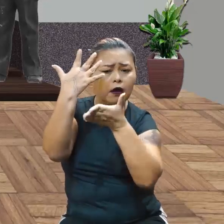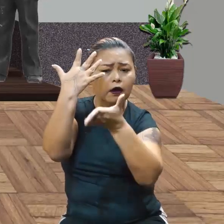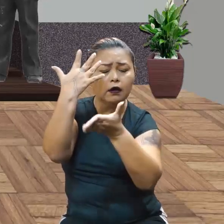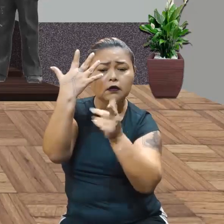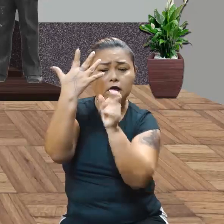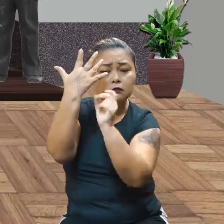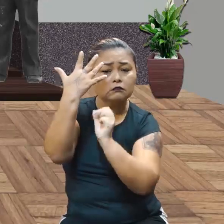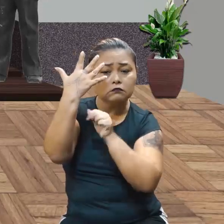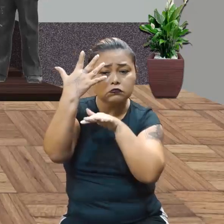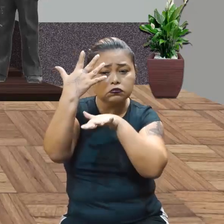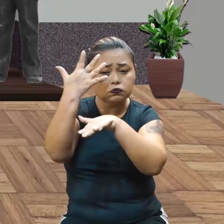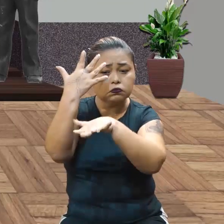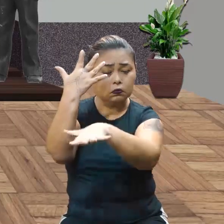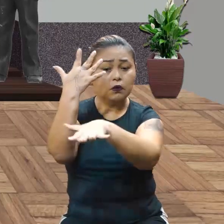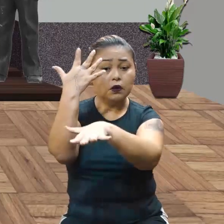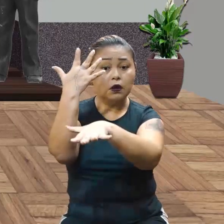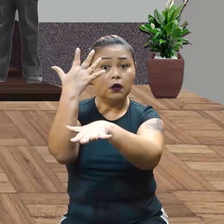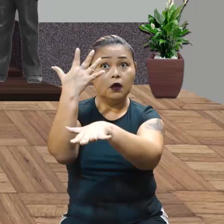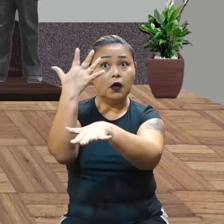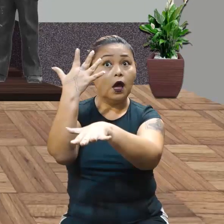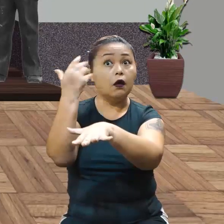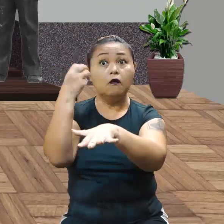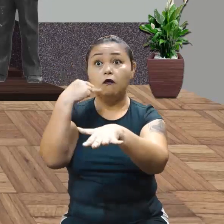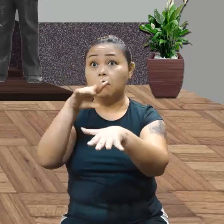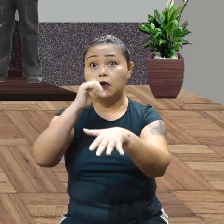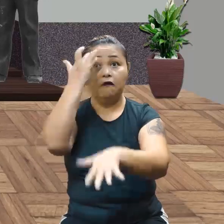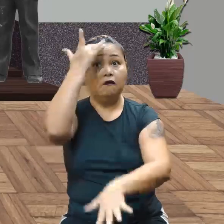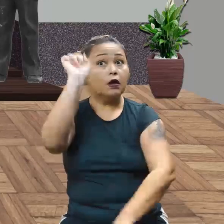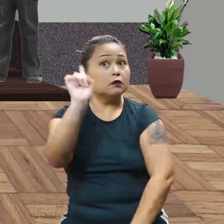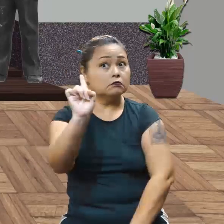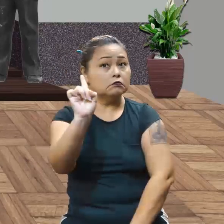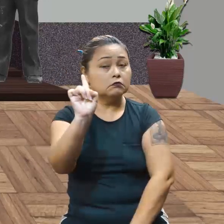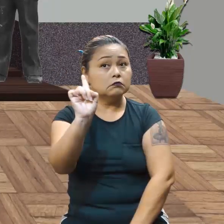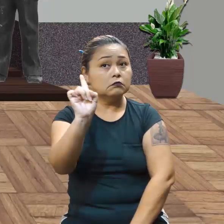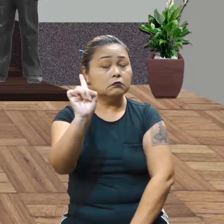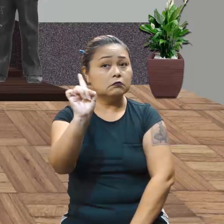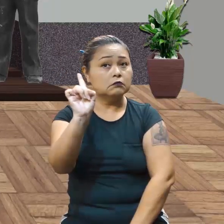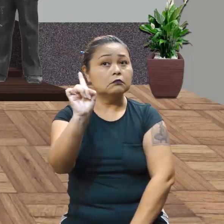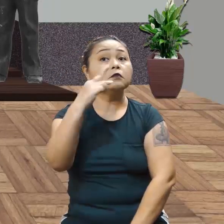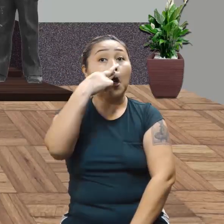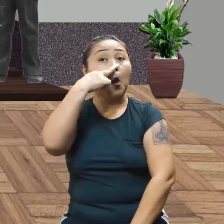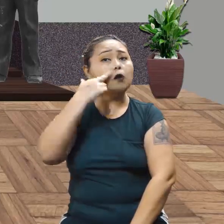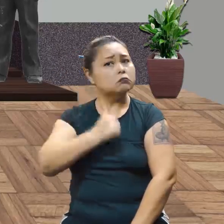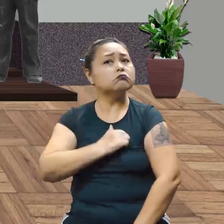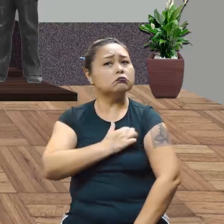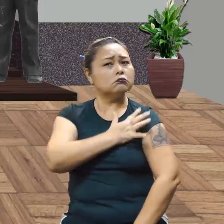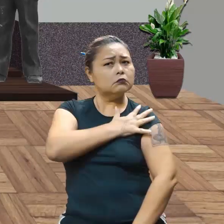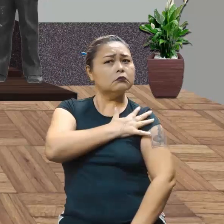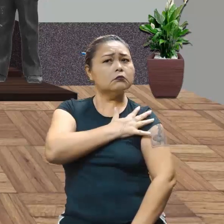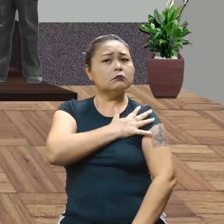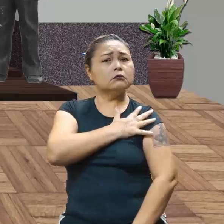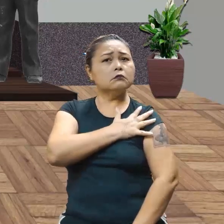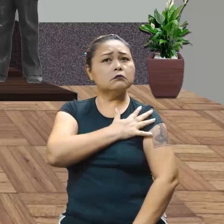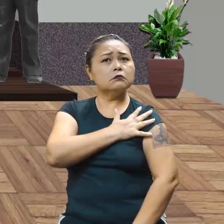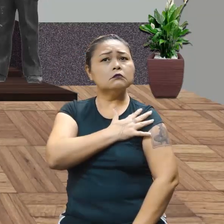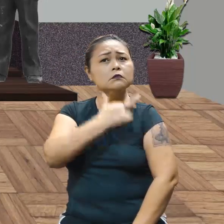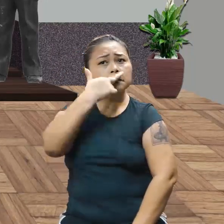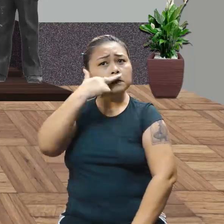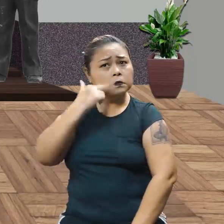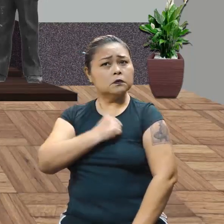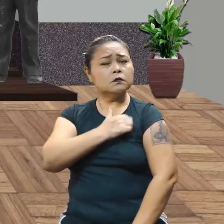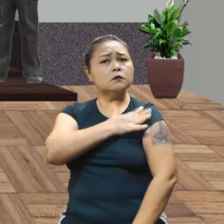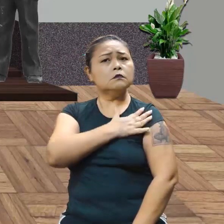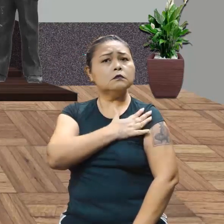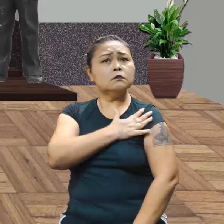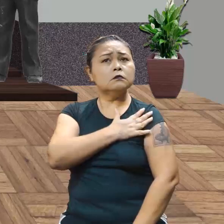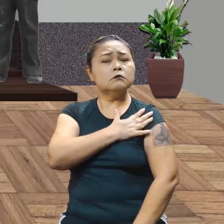incessante. Não foi uma missão fácil, não foi. Mas Rondon era militar. Rondon era militar e